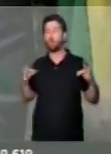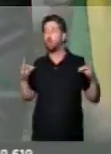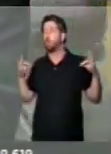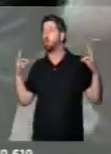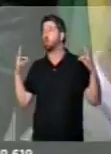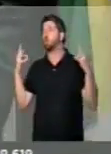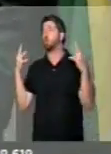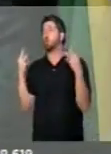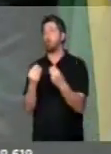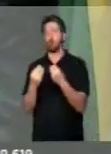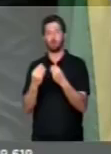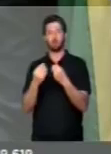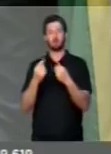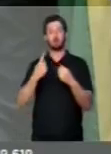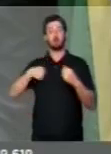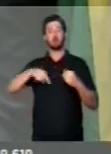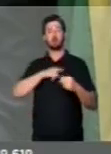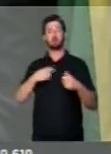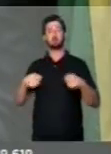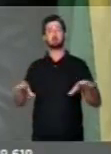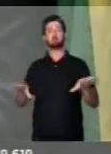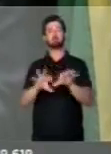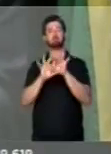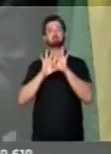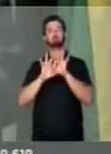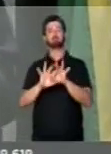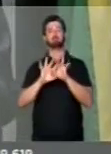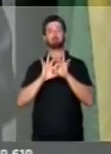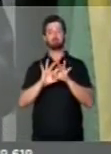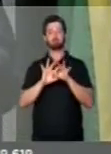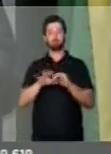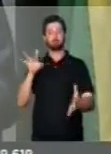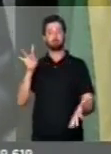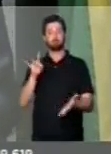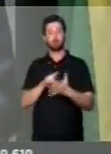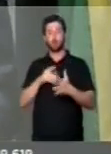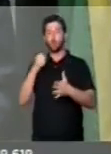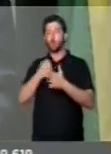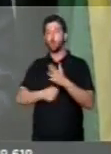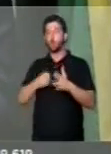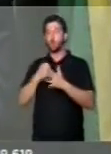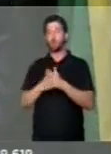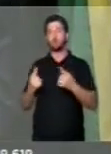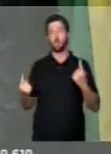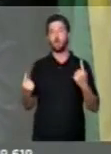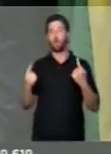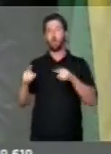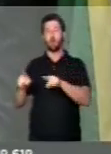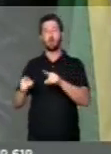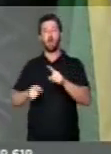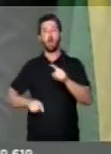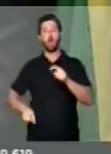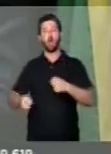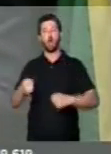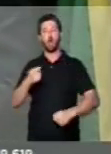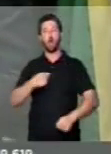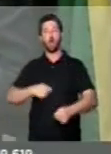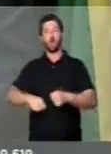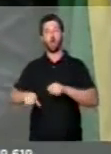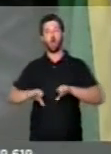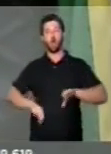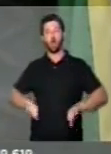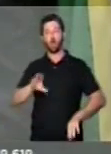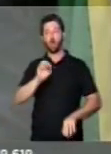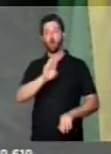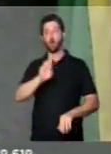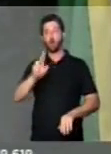nós temos que estar irmanados num verdadeiro combate à corrupção, e isso deve ser